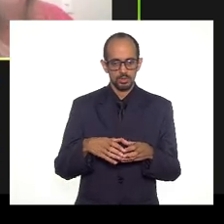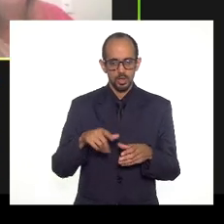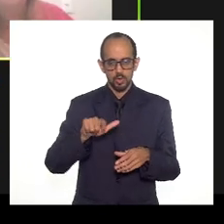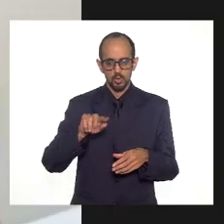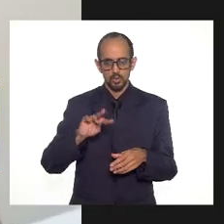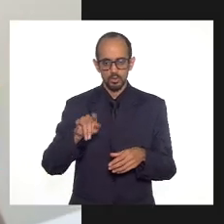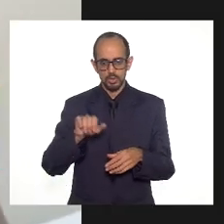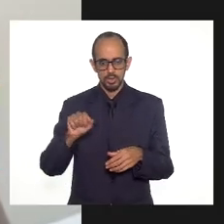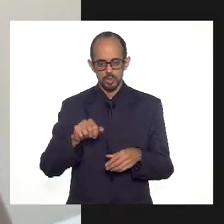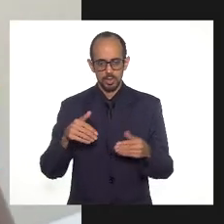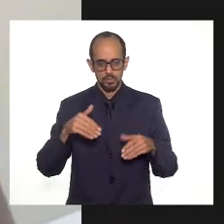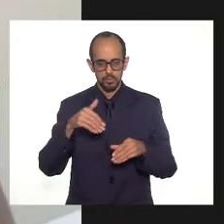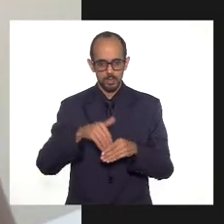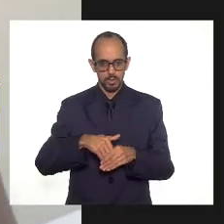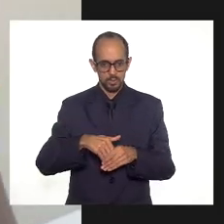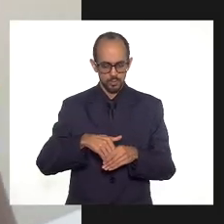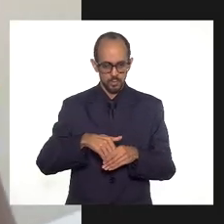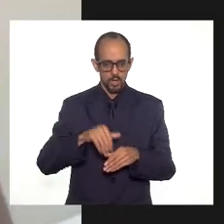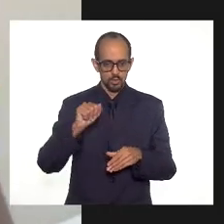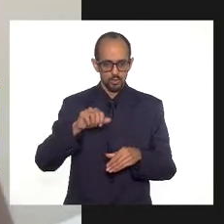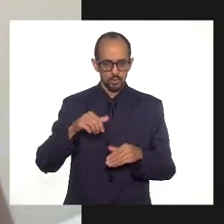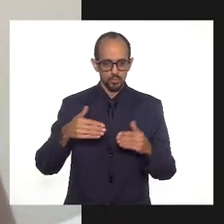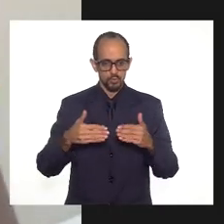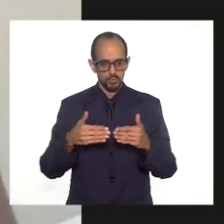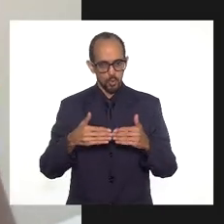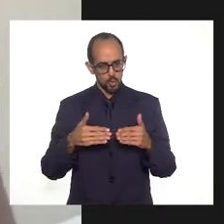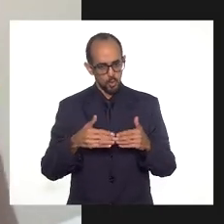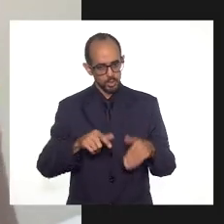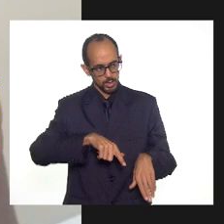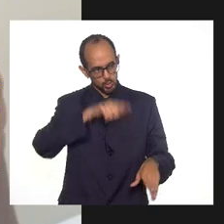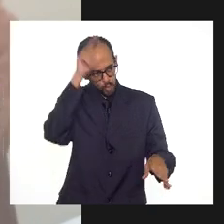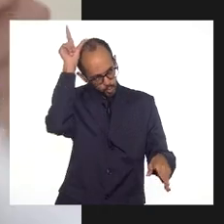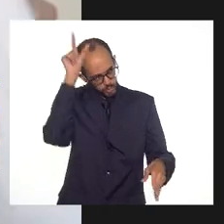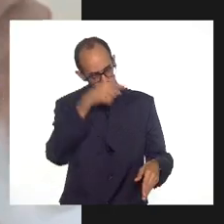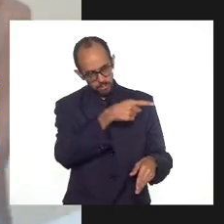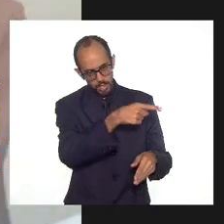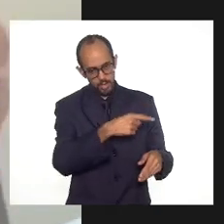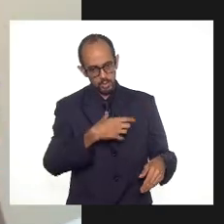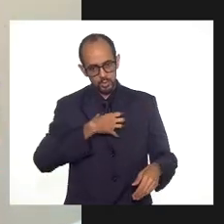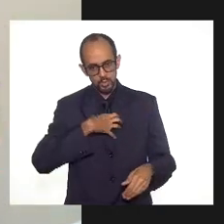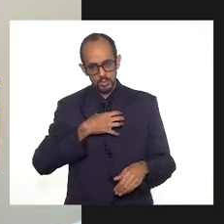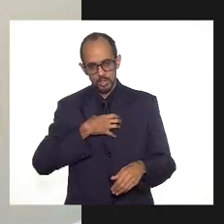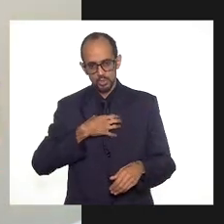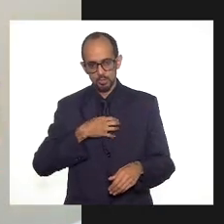Parecer favorável, concordando com o deputado Luiz Paulo e com consentimento da aprovação